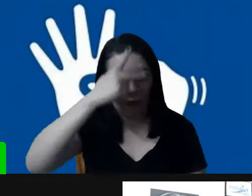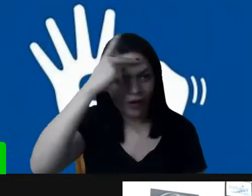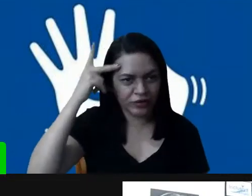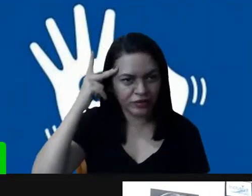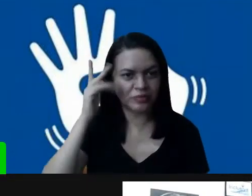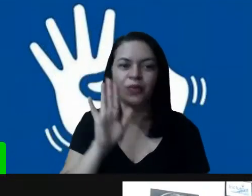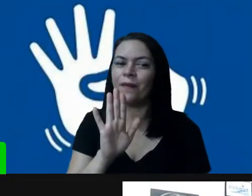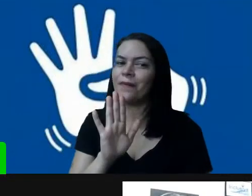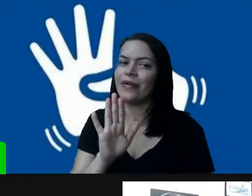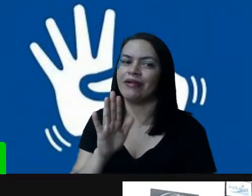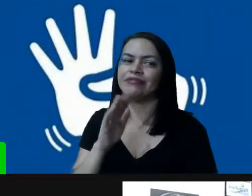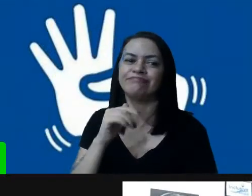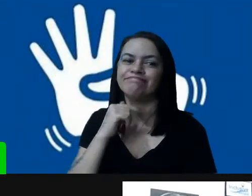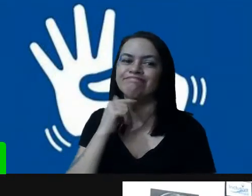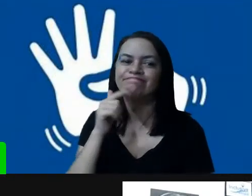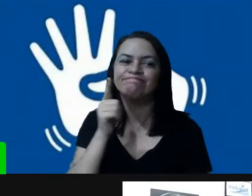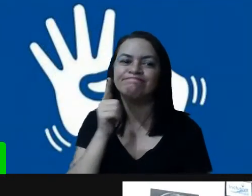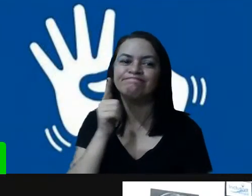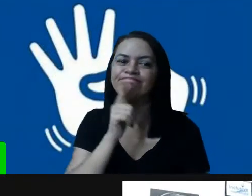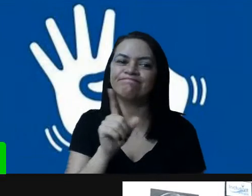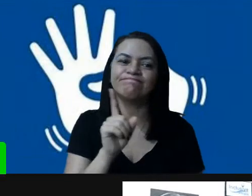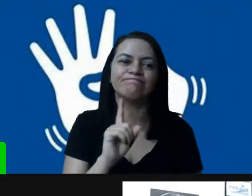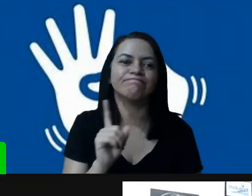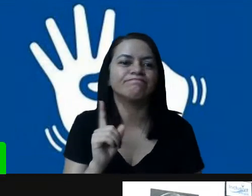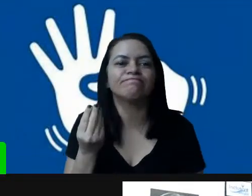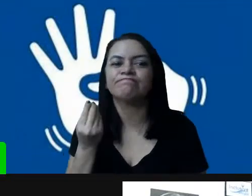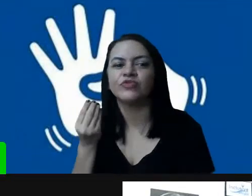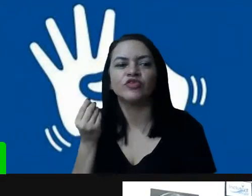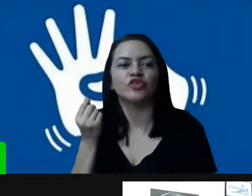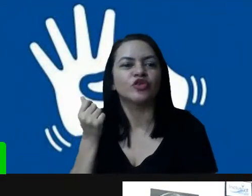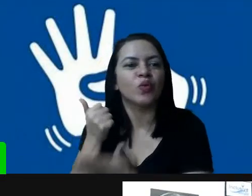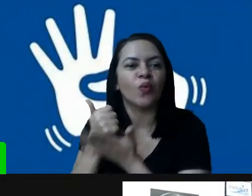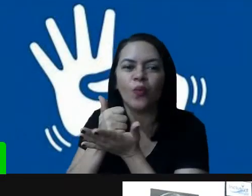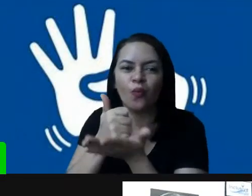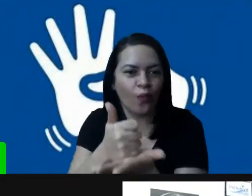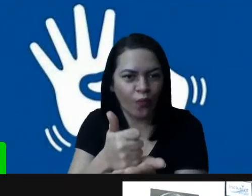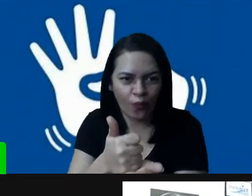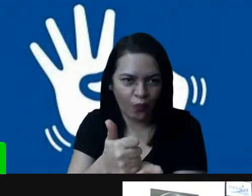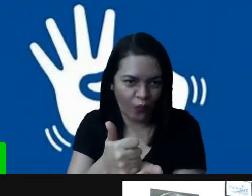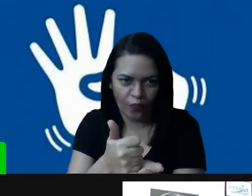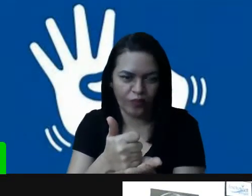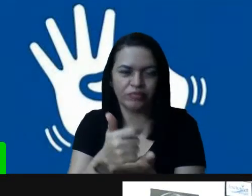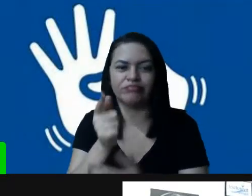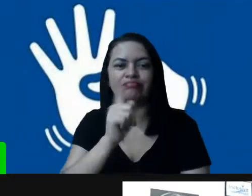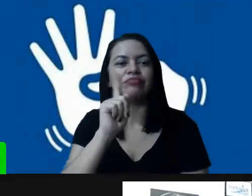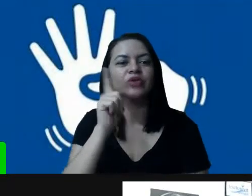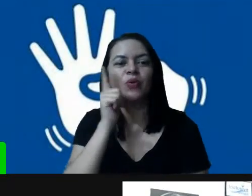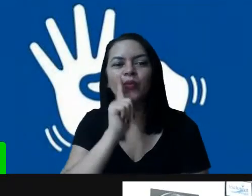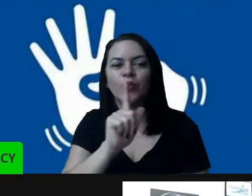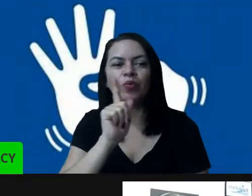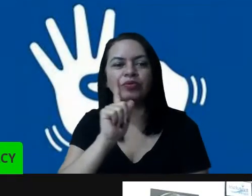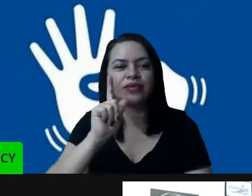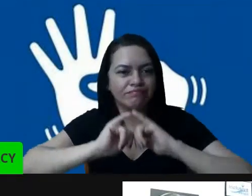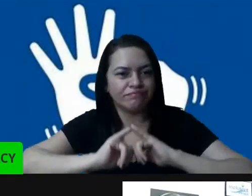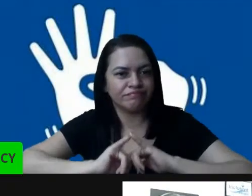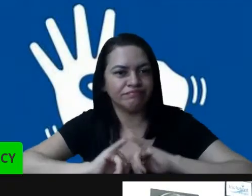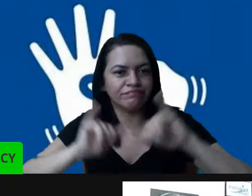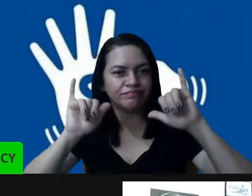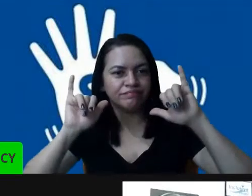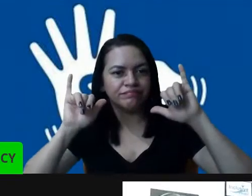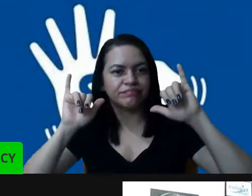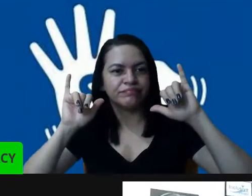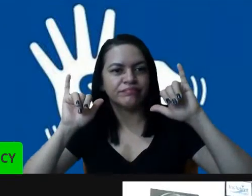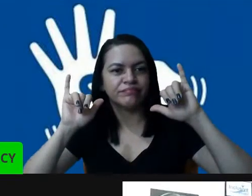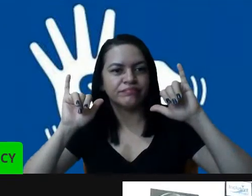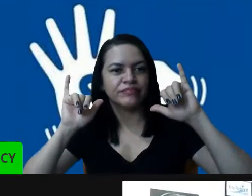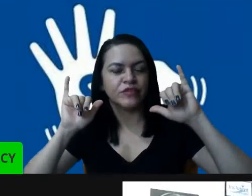não acabam não ajudando, né? Elas não conseguem levar essa informação para